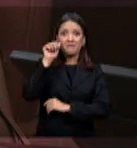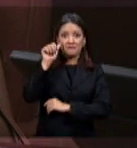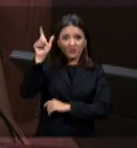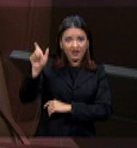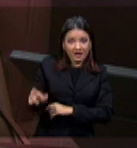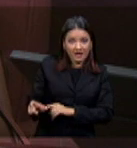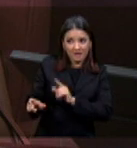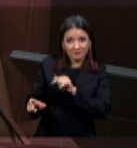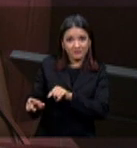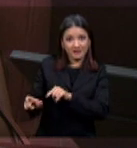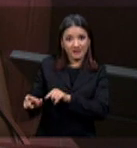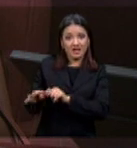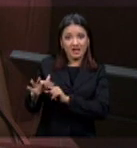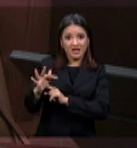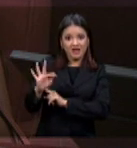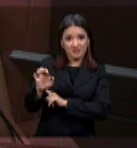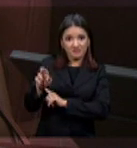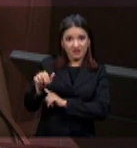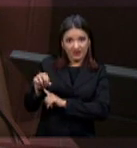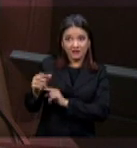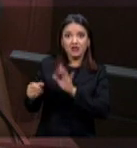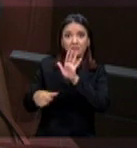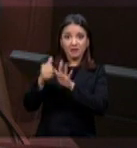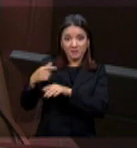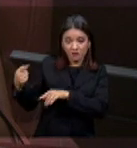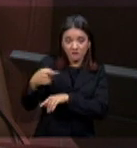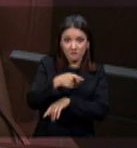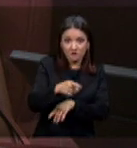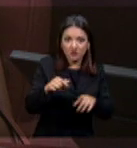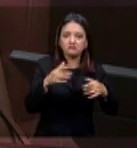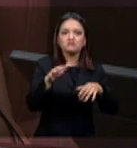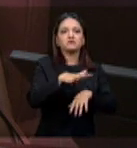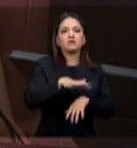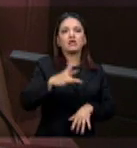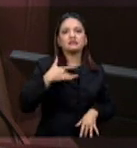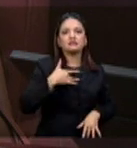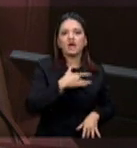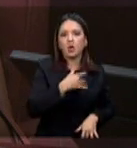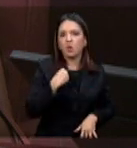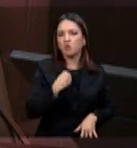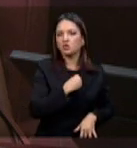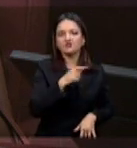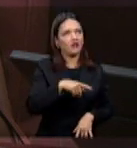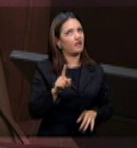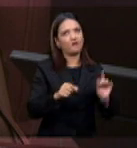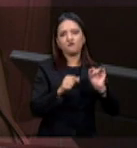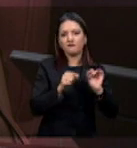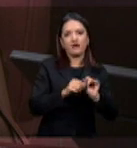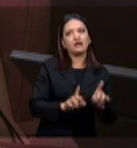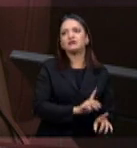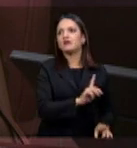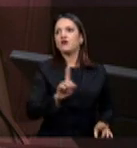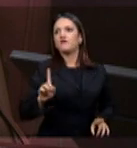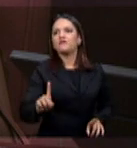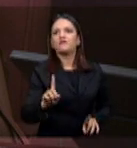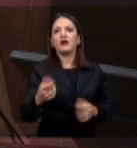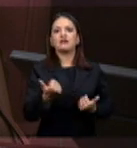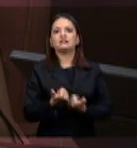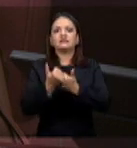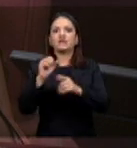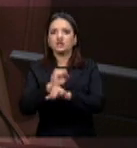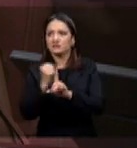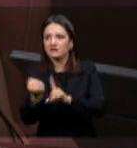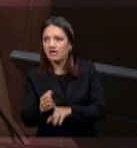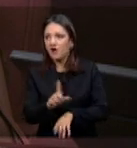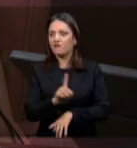foi encaminhada para um posto de saúde que disse: não, aqui não fazemos, ah, você tem que ir para assistência social, você tem que prestar queixa na polícia. Já